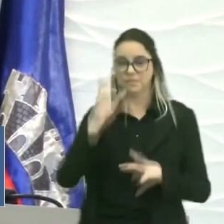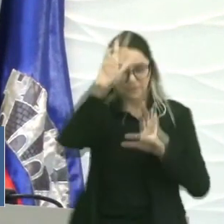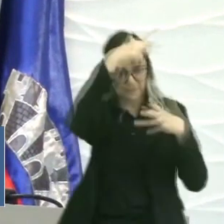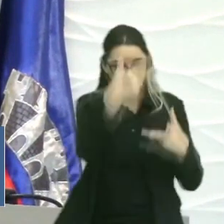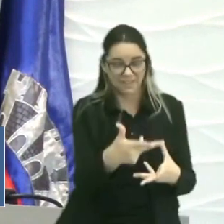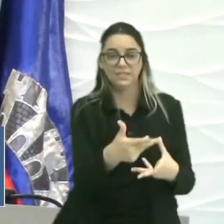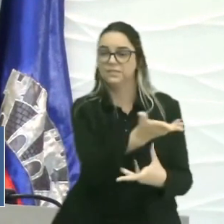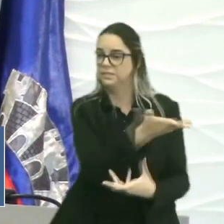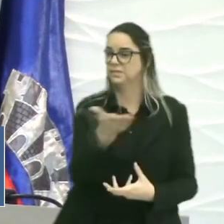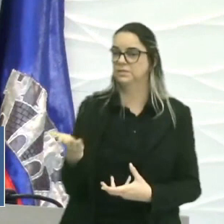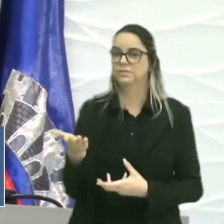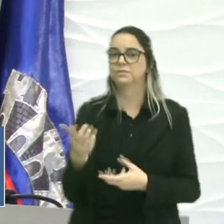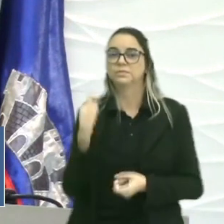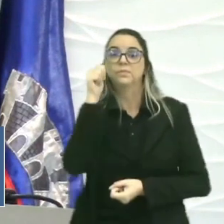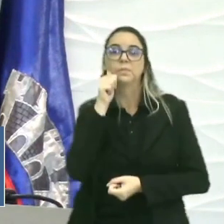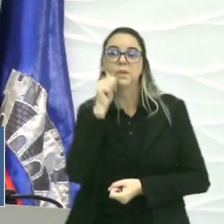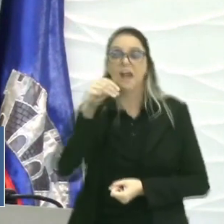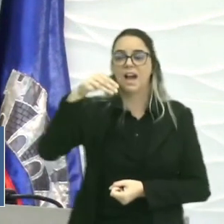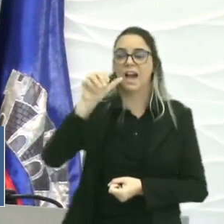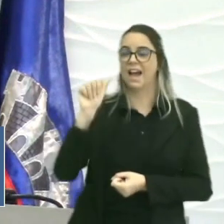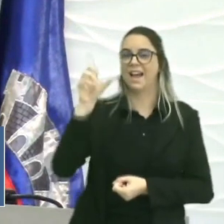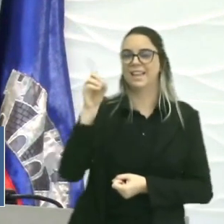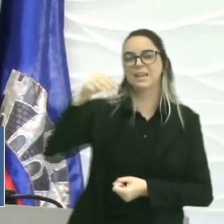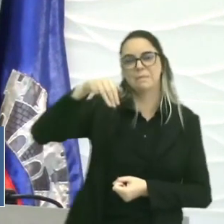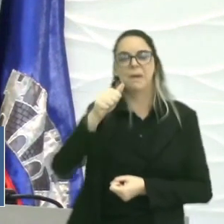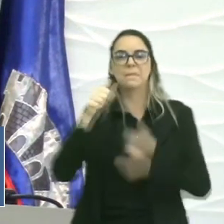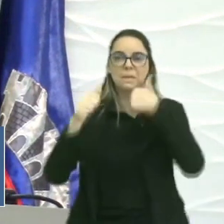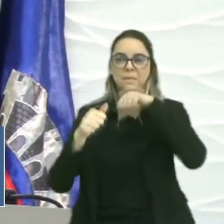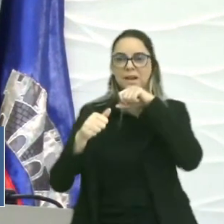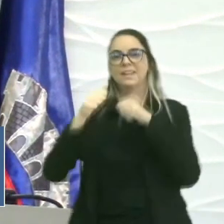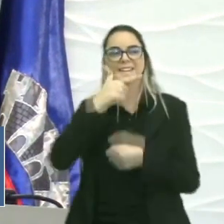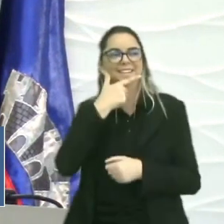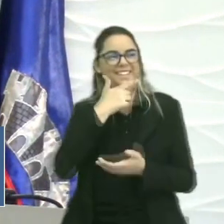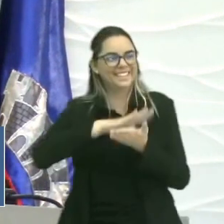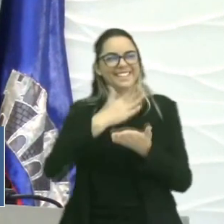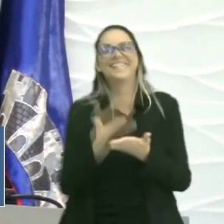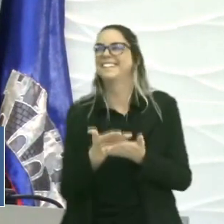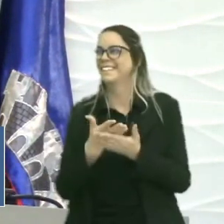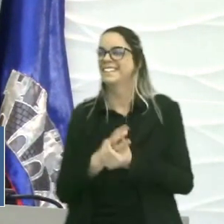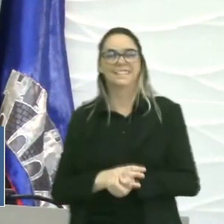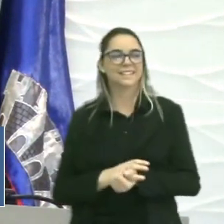casa. Dona Adma, mãe de Letícia, intérprete de Libras desta casa. Quero também